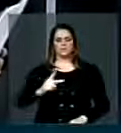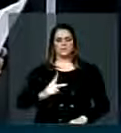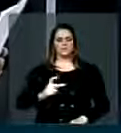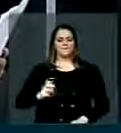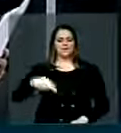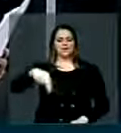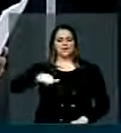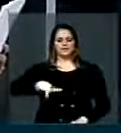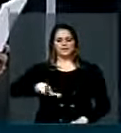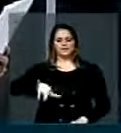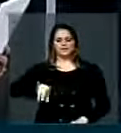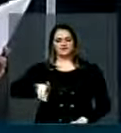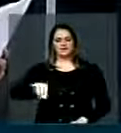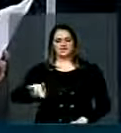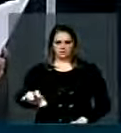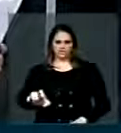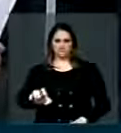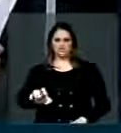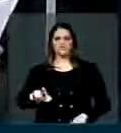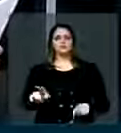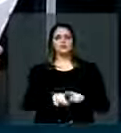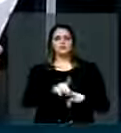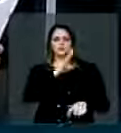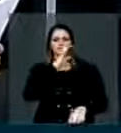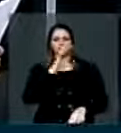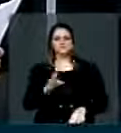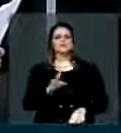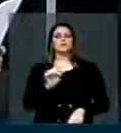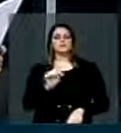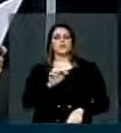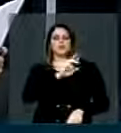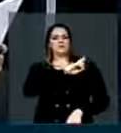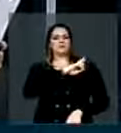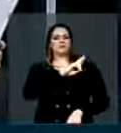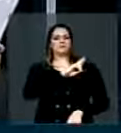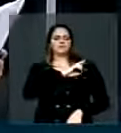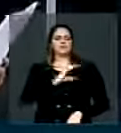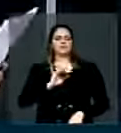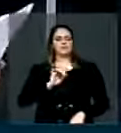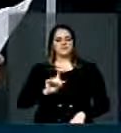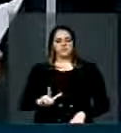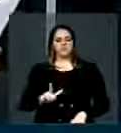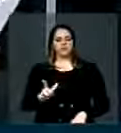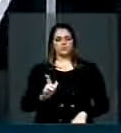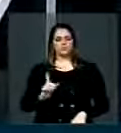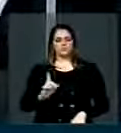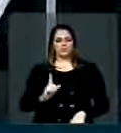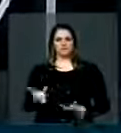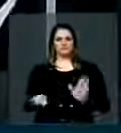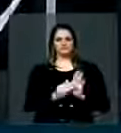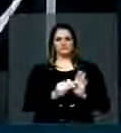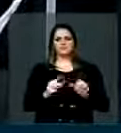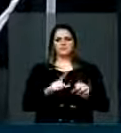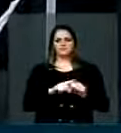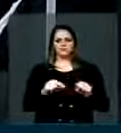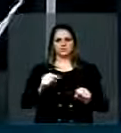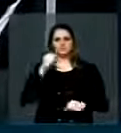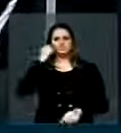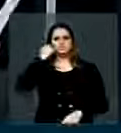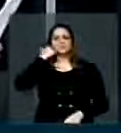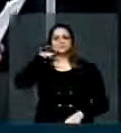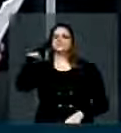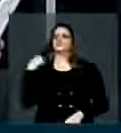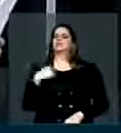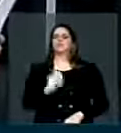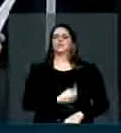se refere ao artigo 39 e a responsabilidade civil, objetiva e solidária que se refere a esse artigo. E a nossa